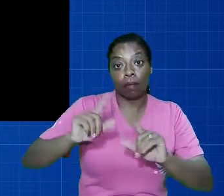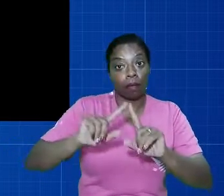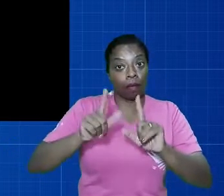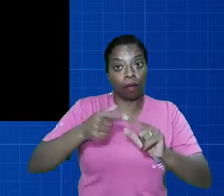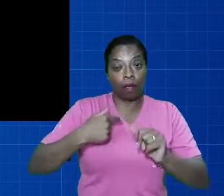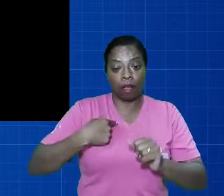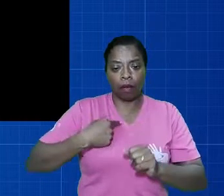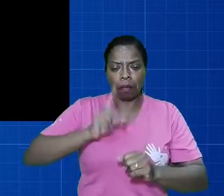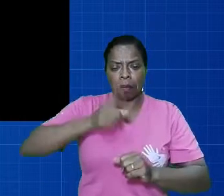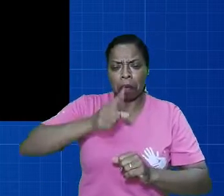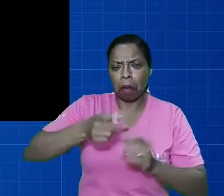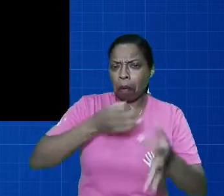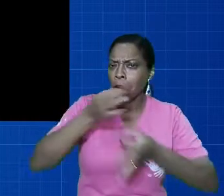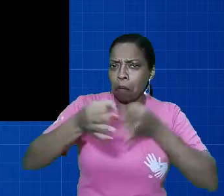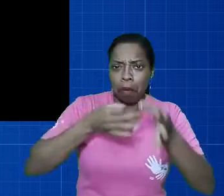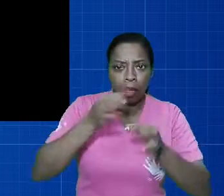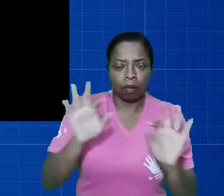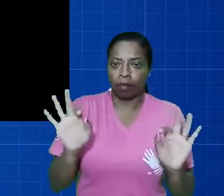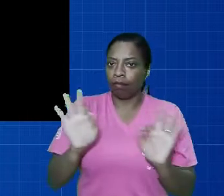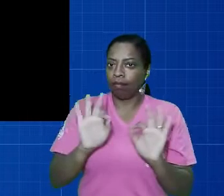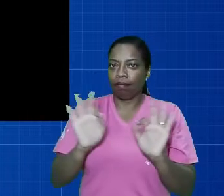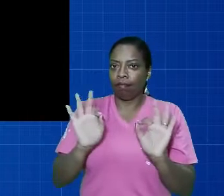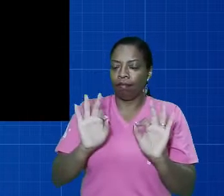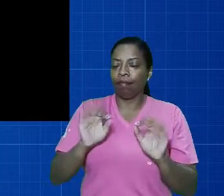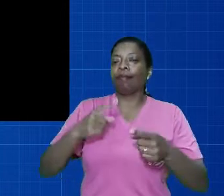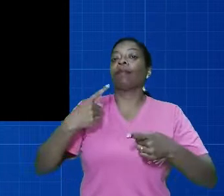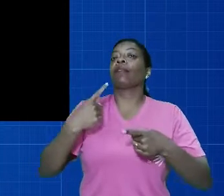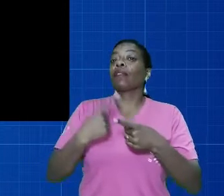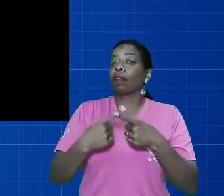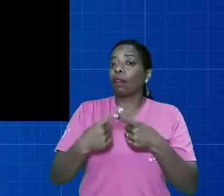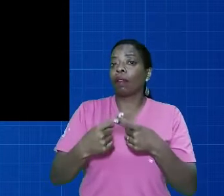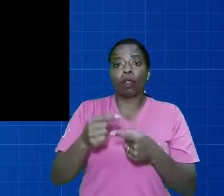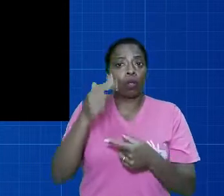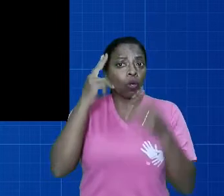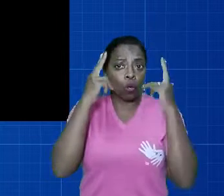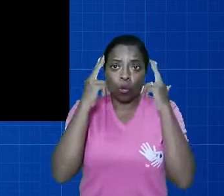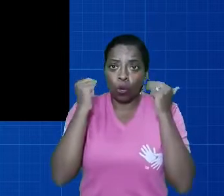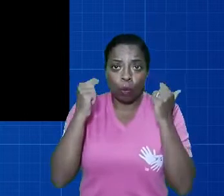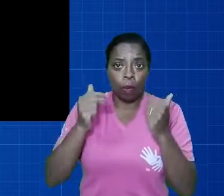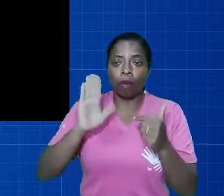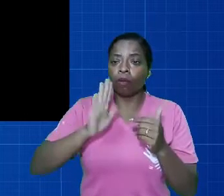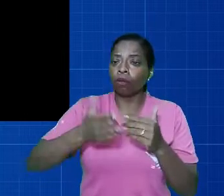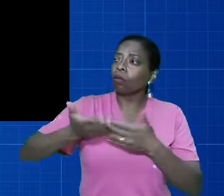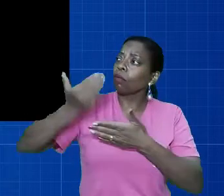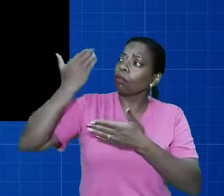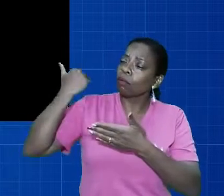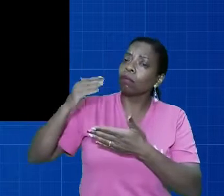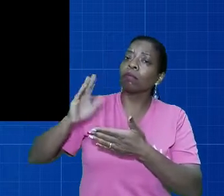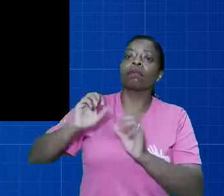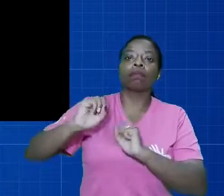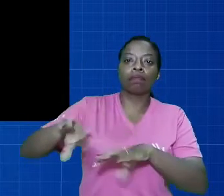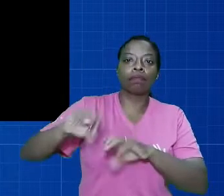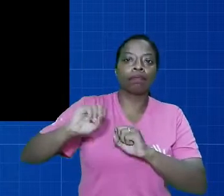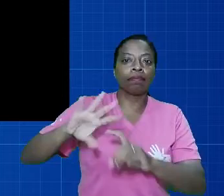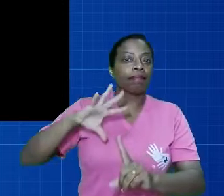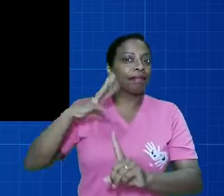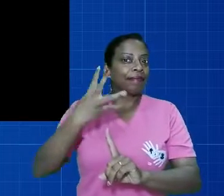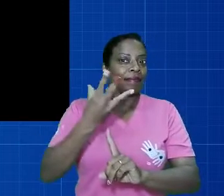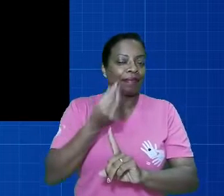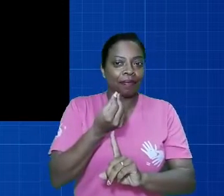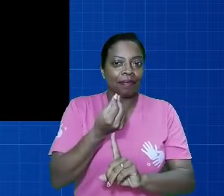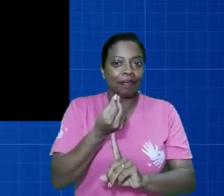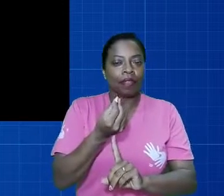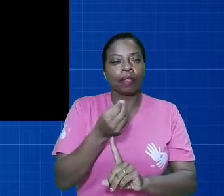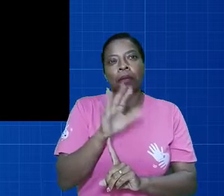né, a essa tendência, porque ela é uma tendência que foi predominante no ensino de arte, né,